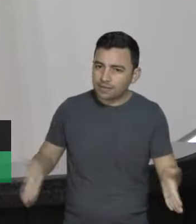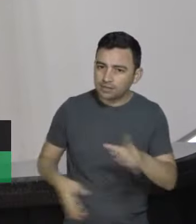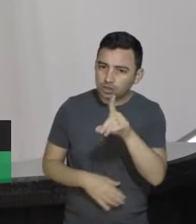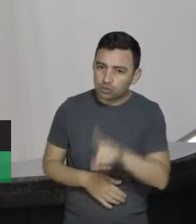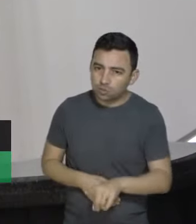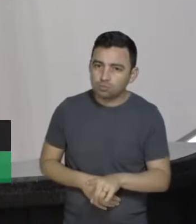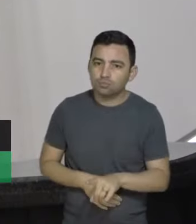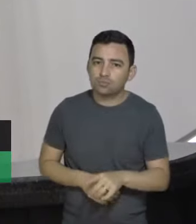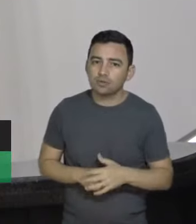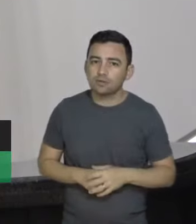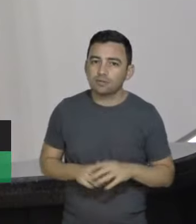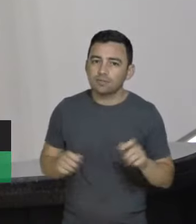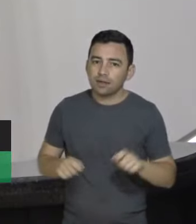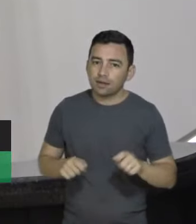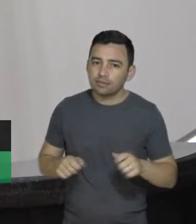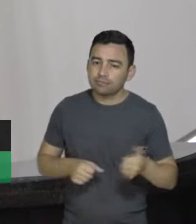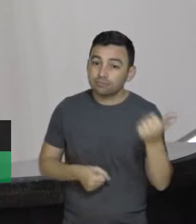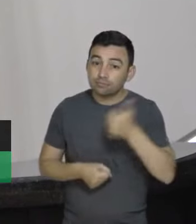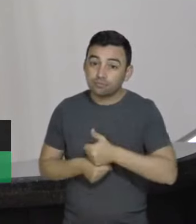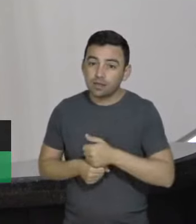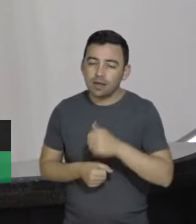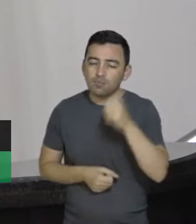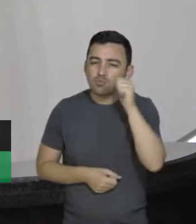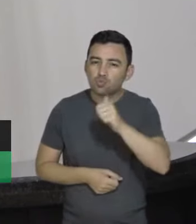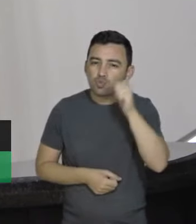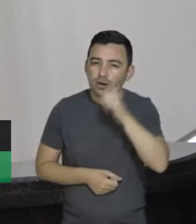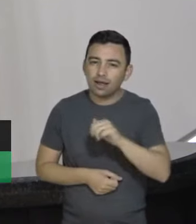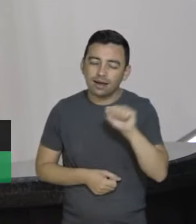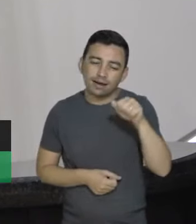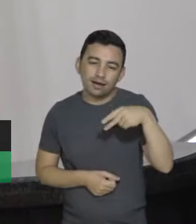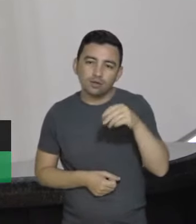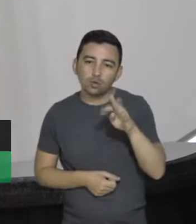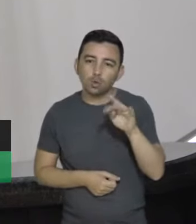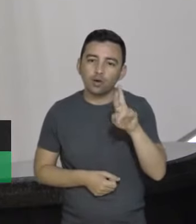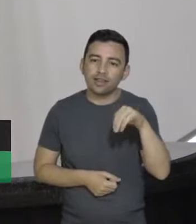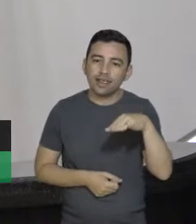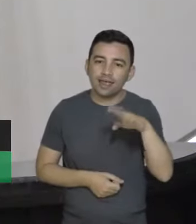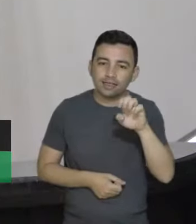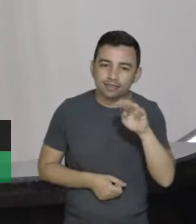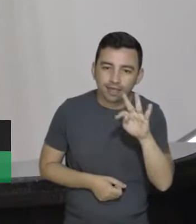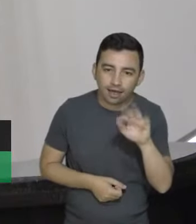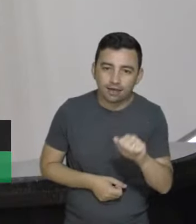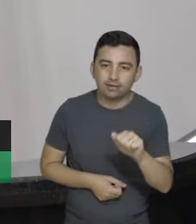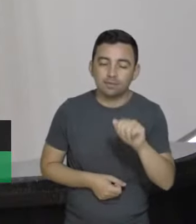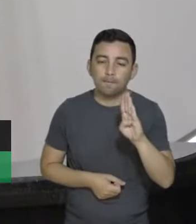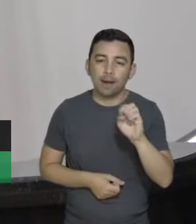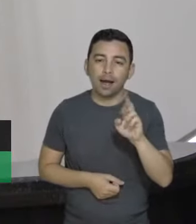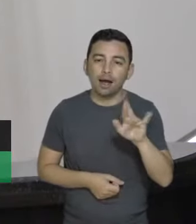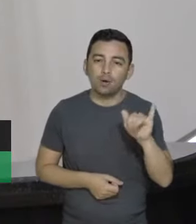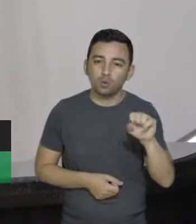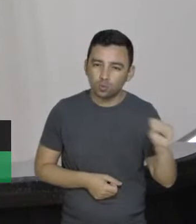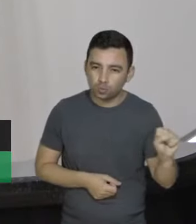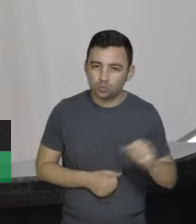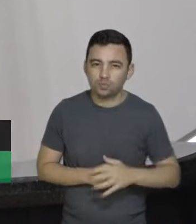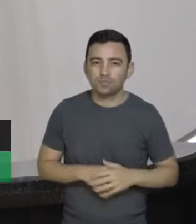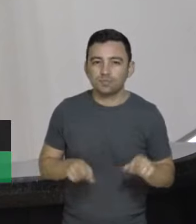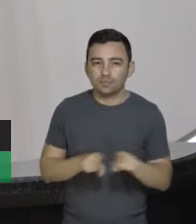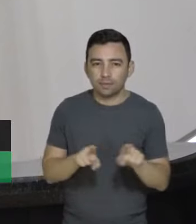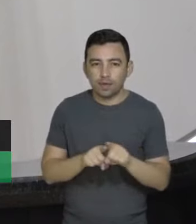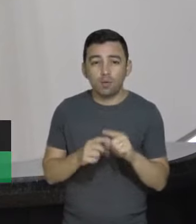suceder ninguém menos que Antonieta de Barros na missão da primeira secretaria. E quero também